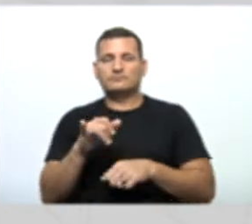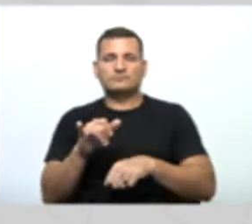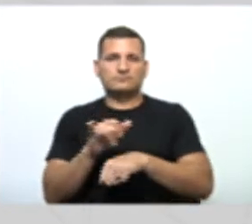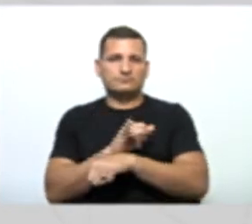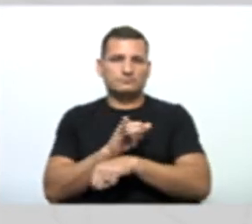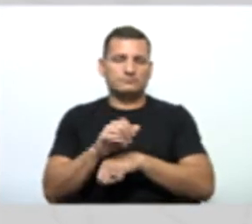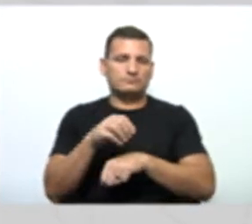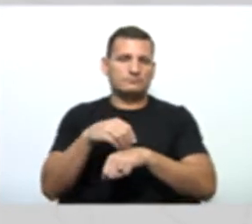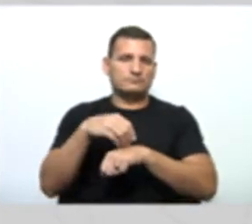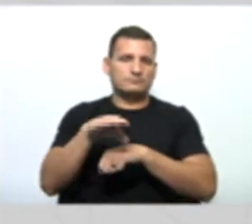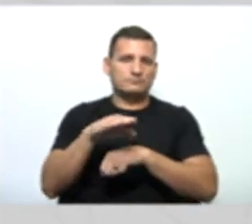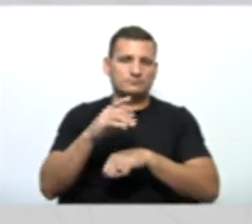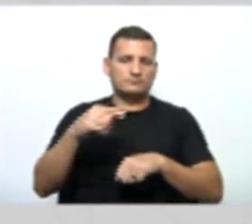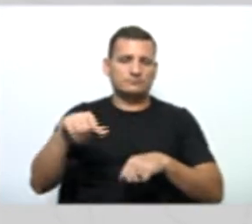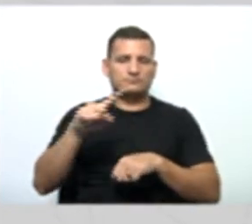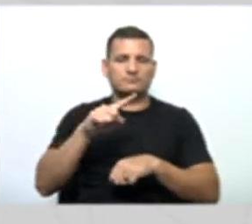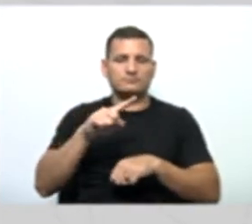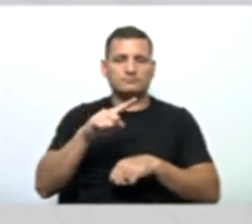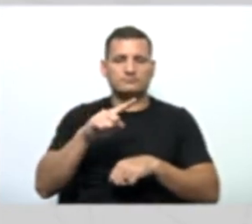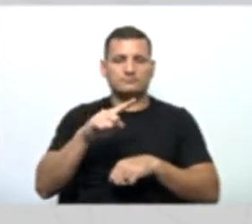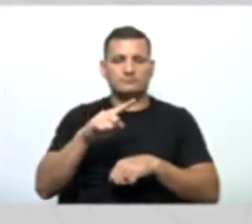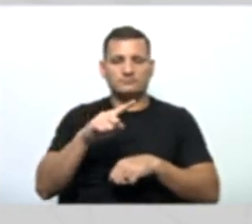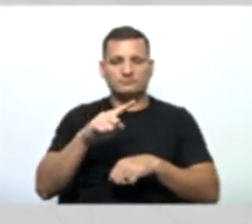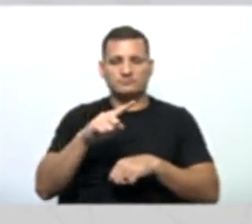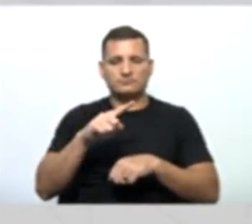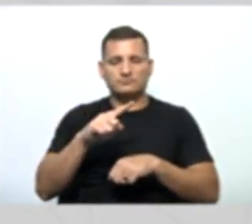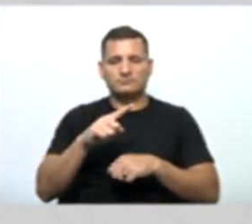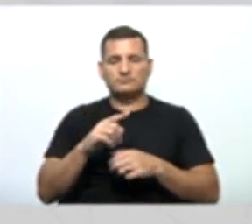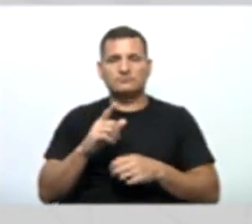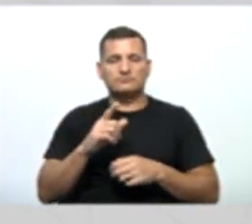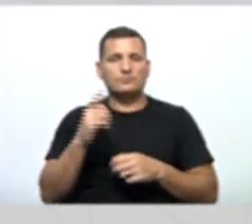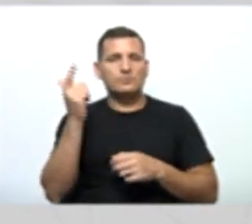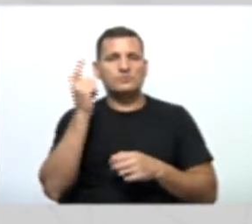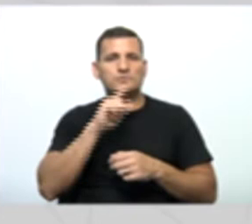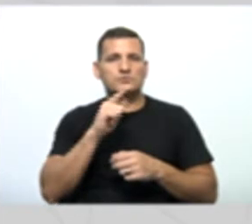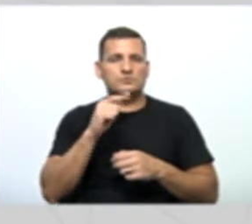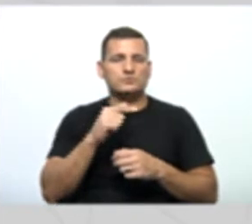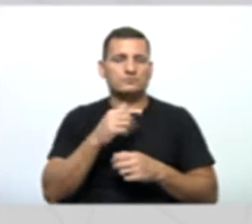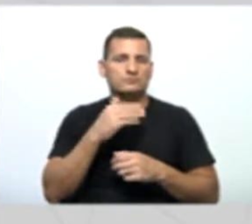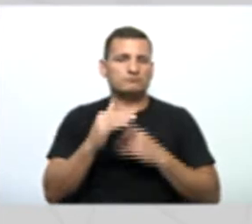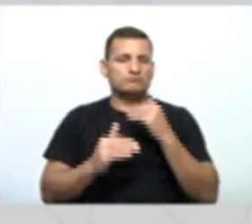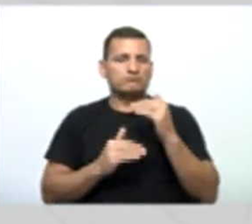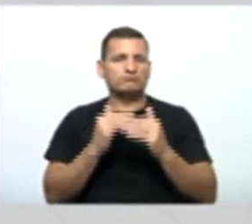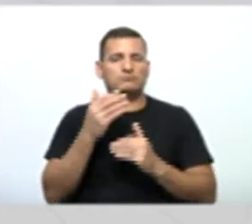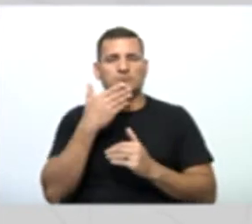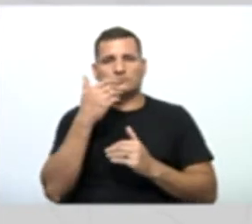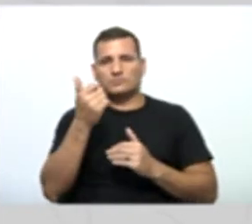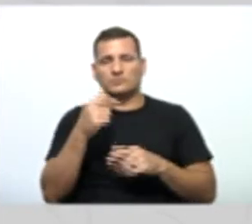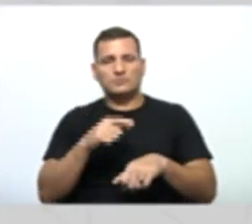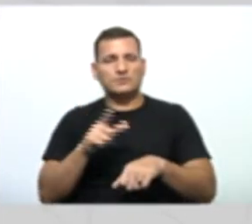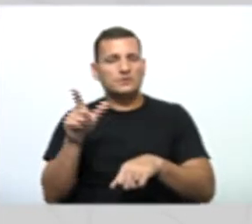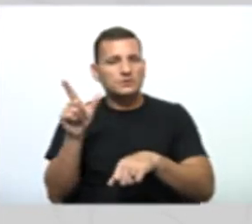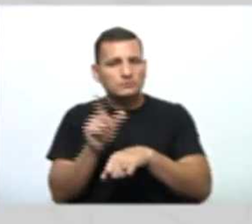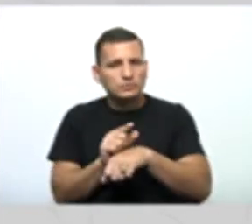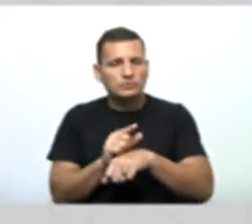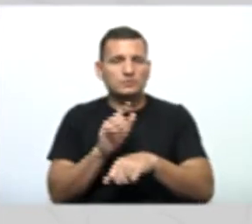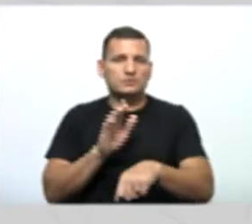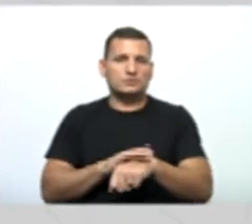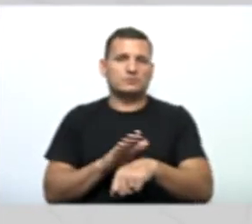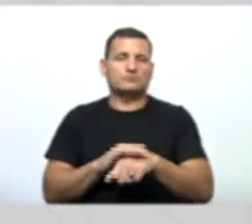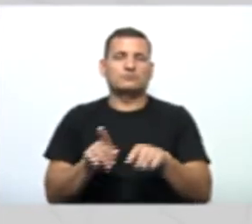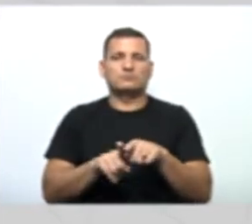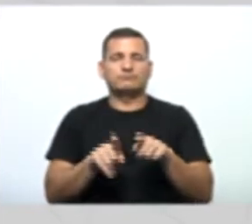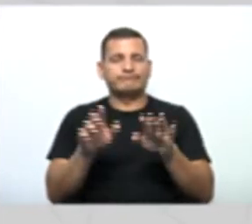uma dica que a gente passa para vocês para ter um êxito maior e uma redução de tempo na hora de desenvolver